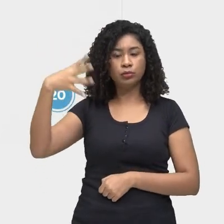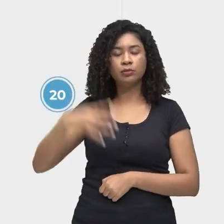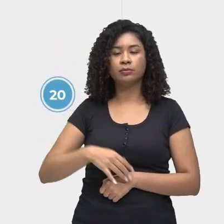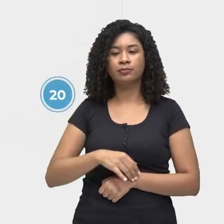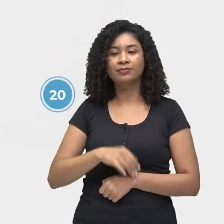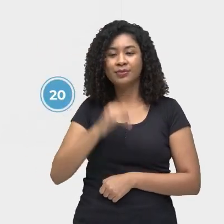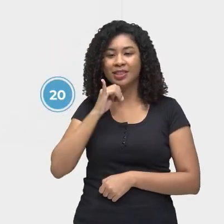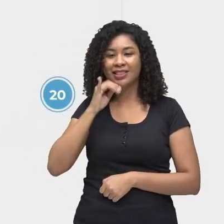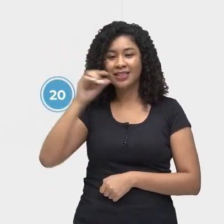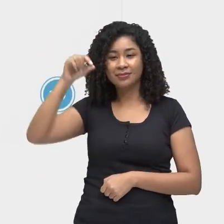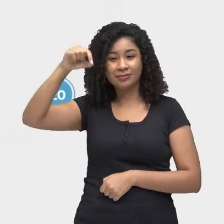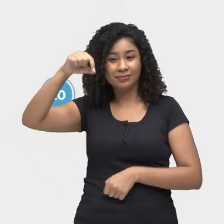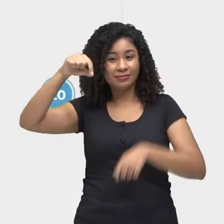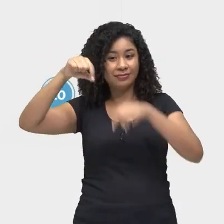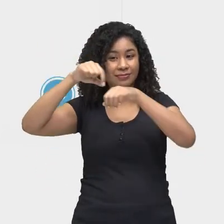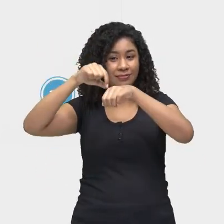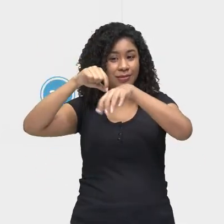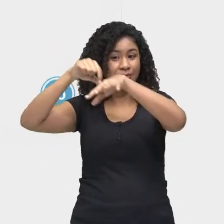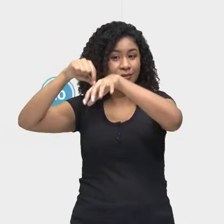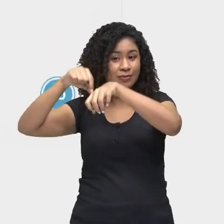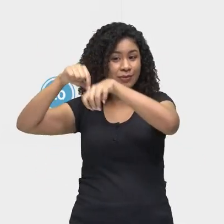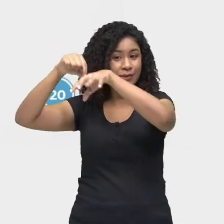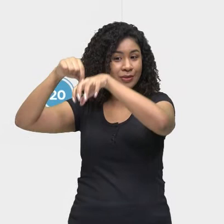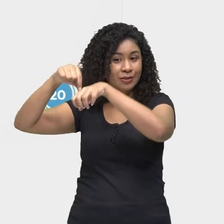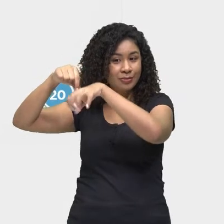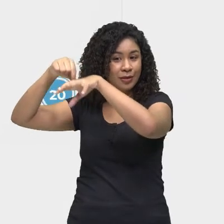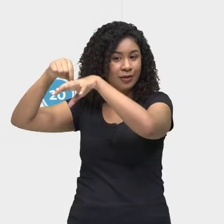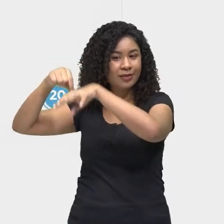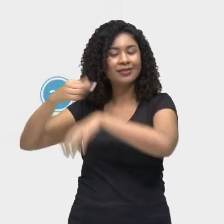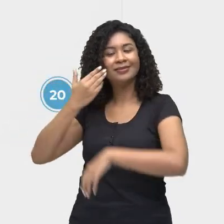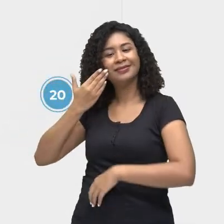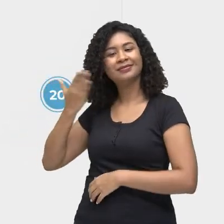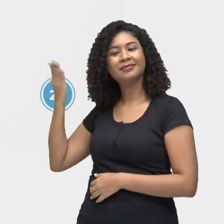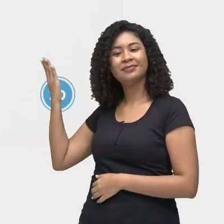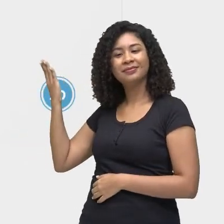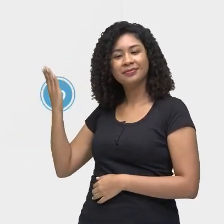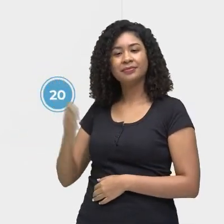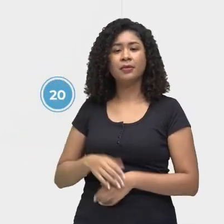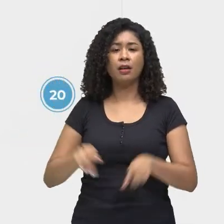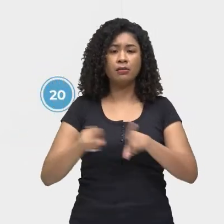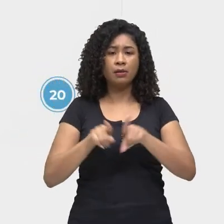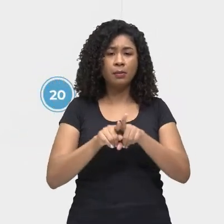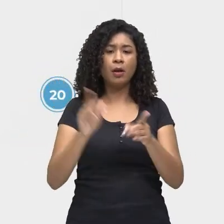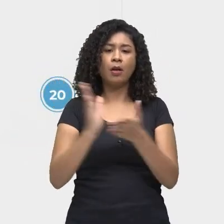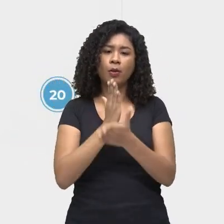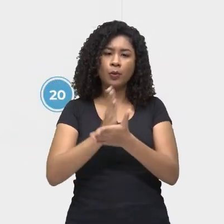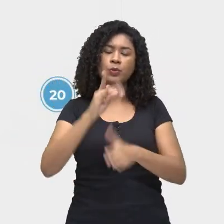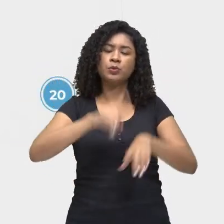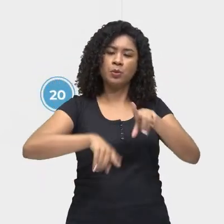são, além dos vagalumes, nós temos materiais fosforescentes que têm